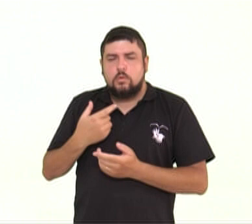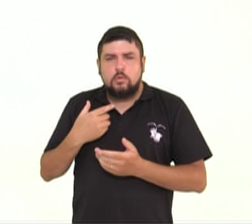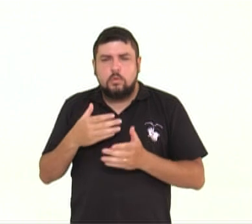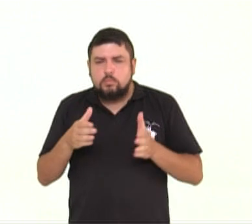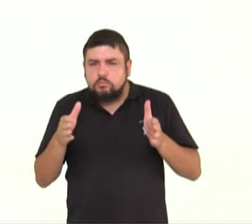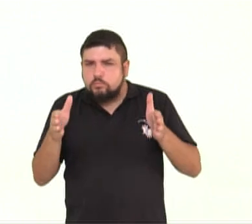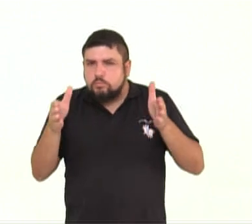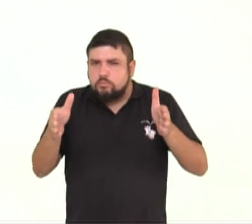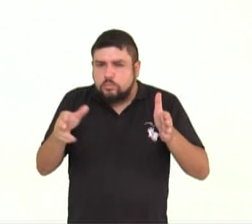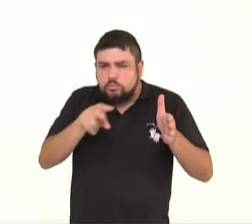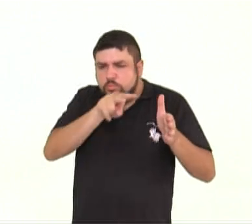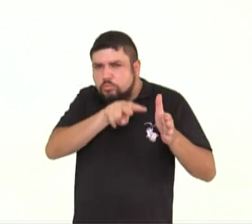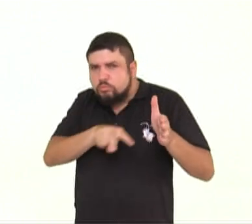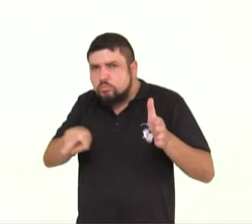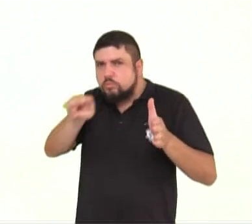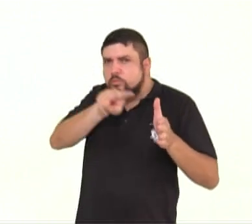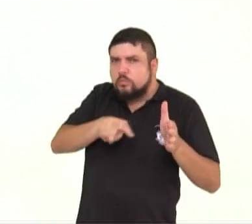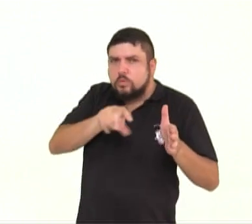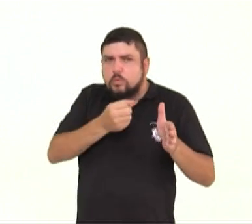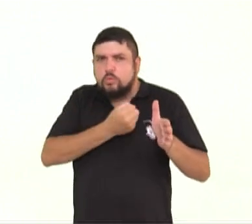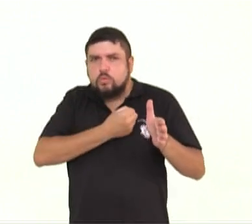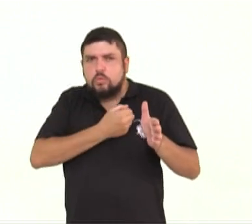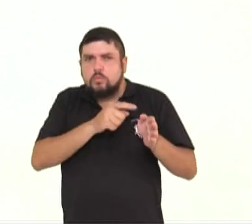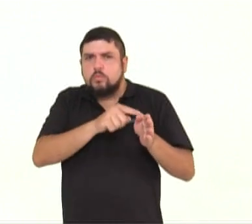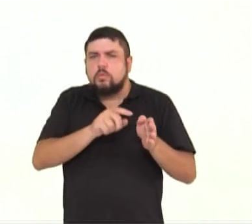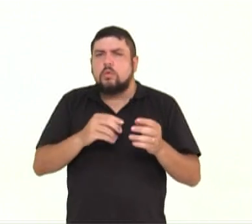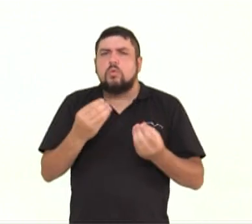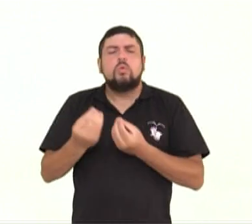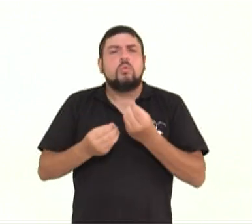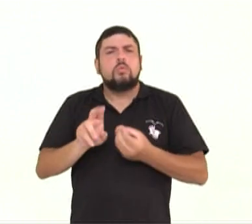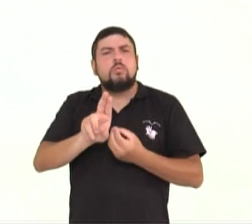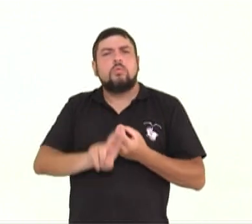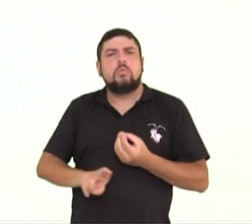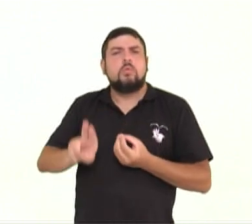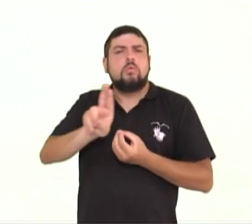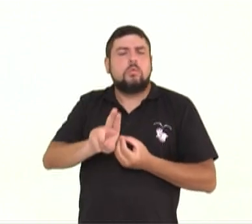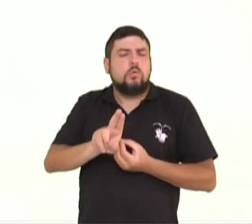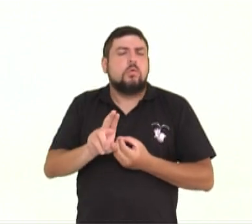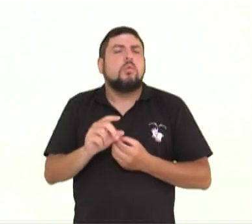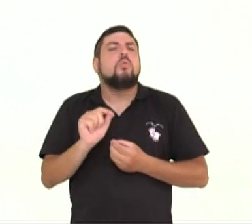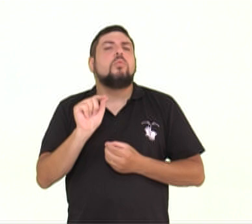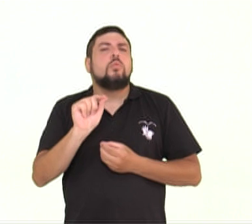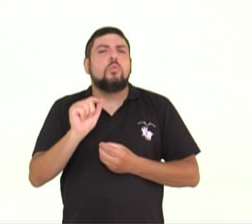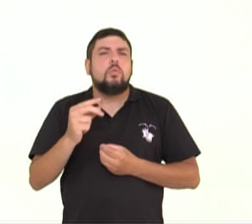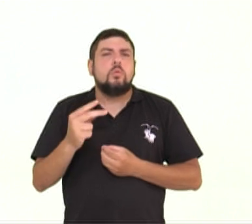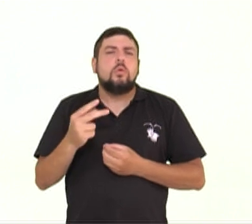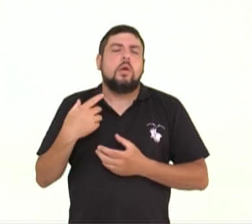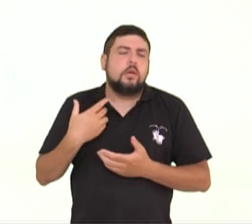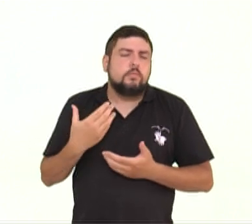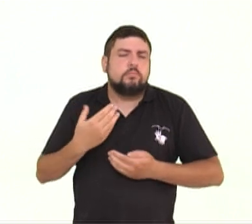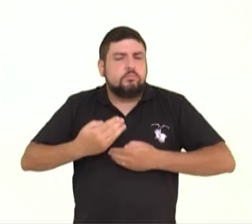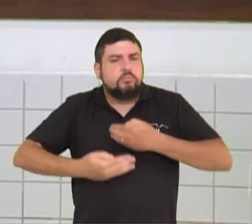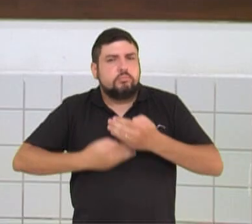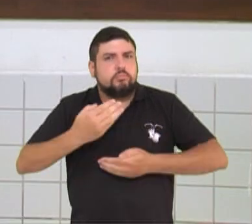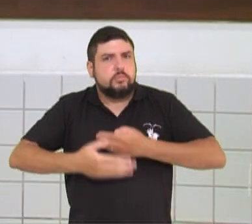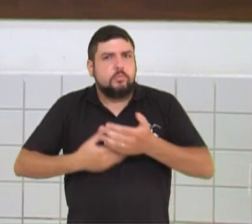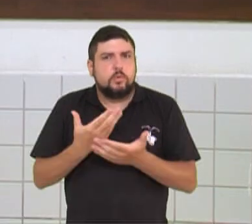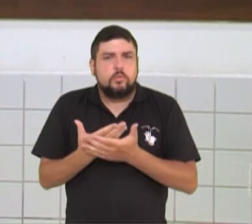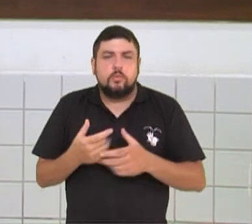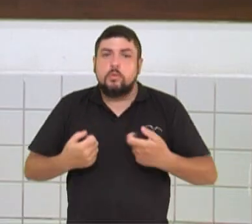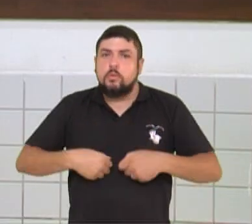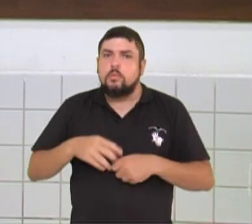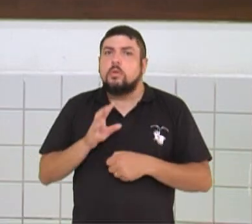dos intervalos e demonstrar qual é o uso desse intervalo aí ao longo do estudo. A gente vai precisar